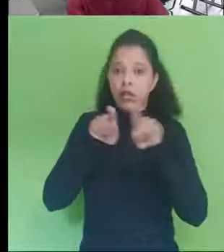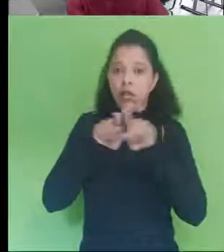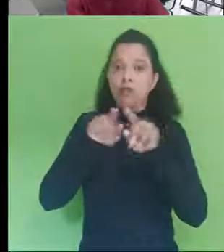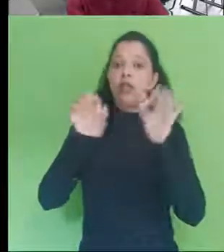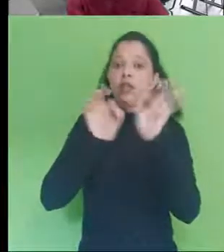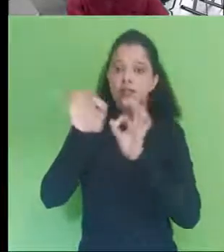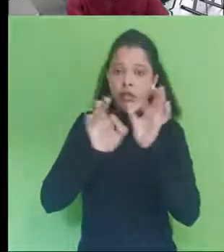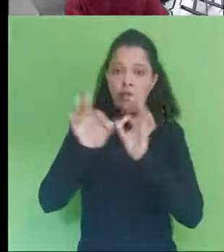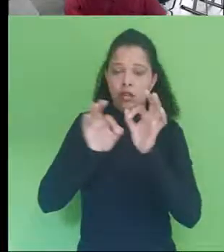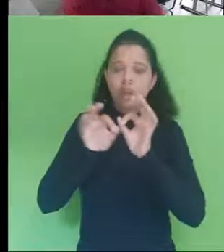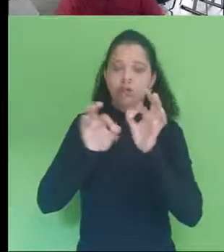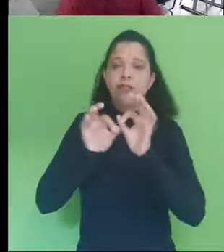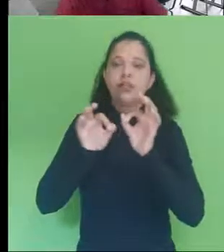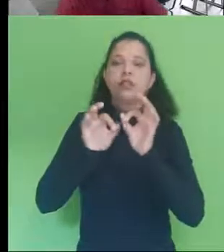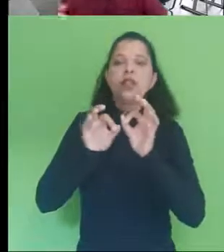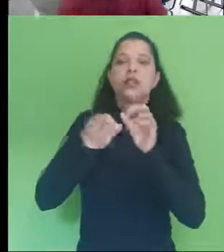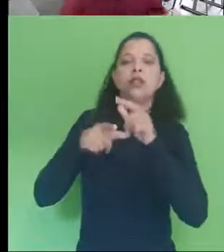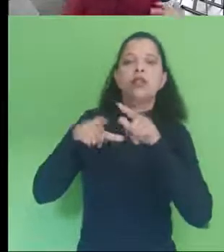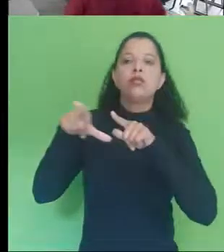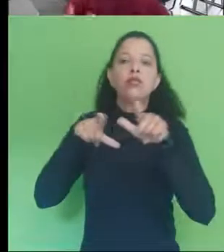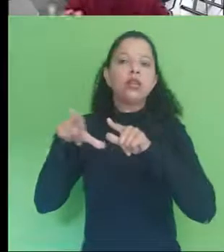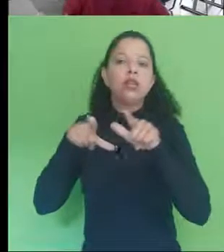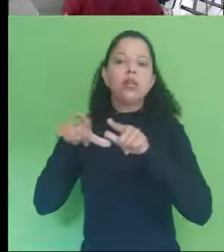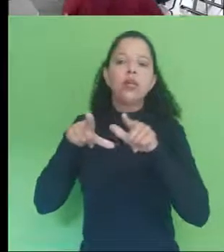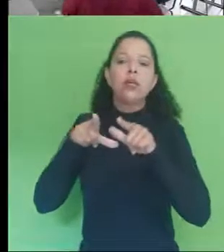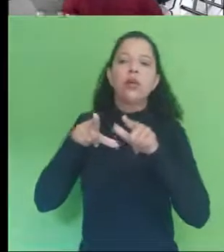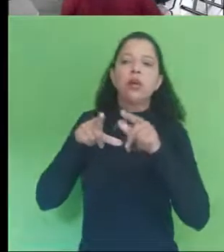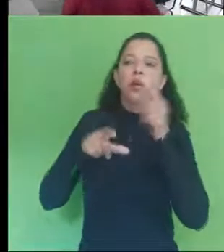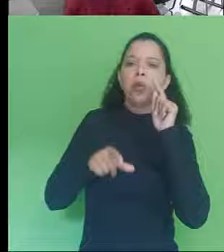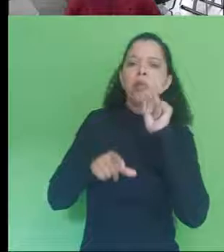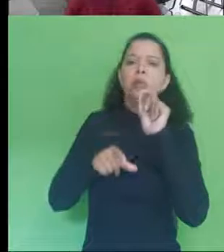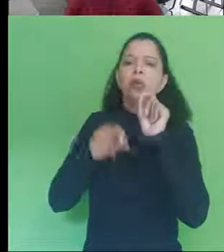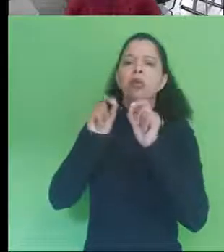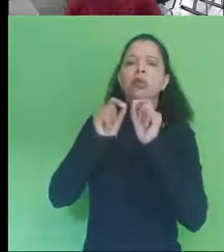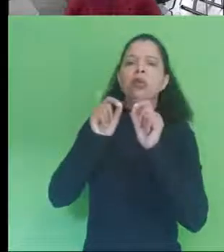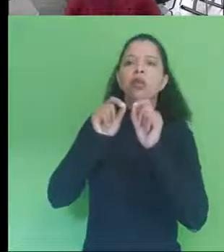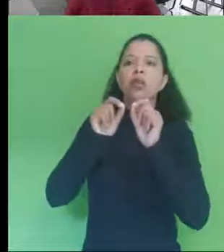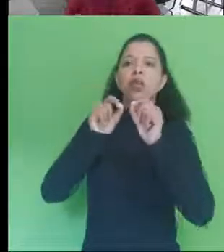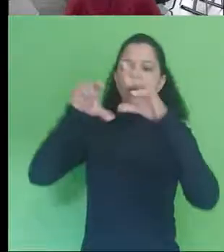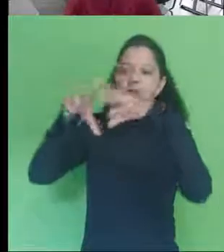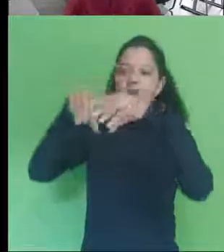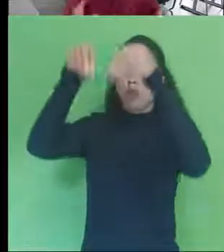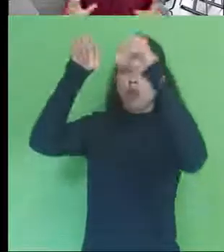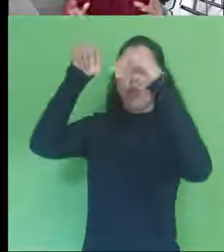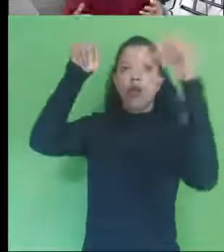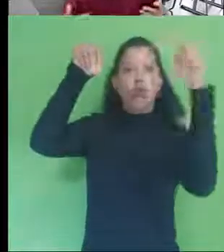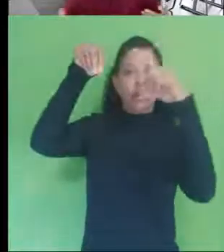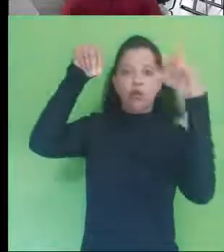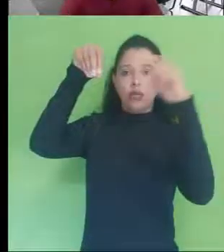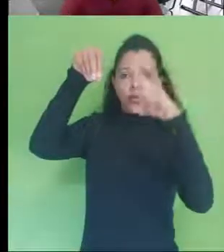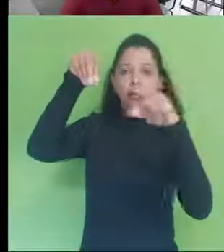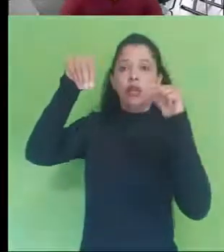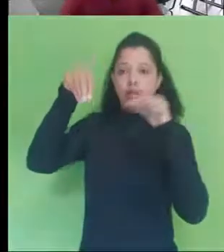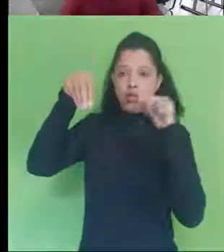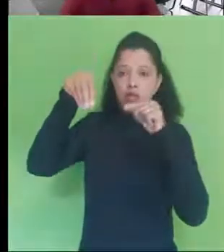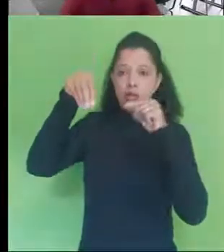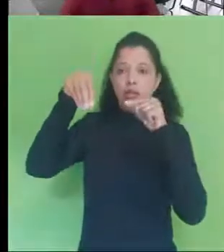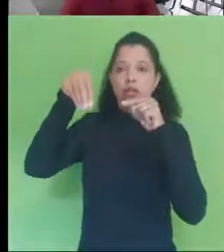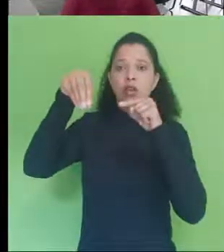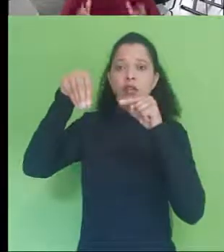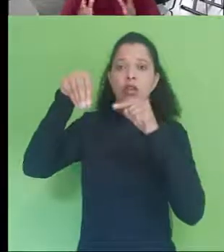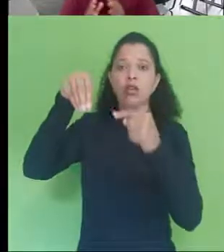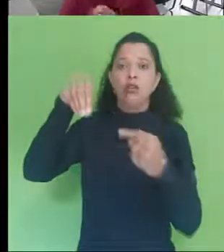está desenvolvendo uma atividade lá, talvez colocando alguma coisa ao sol para secar. Beleza? Então, isso